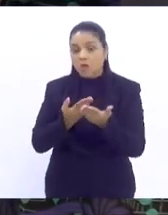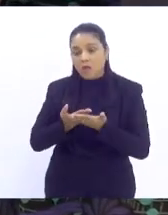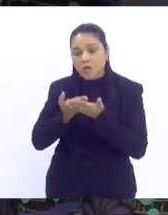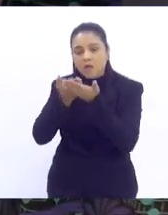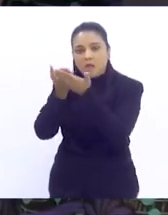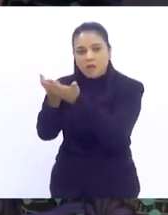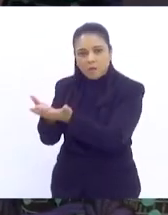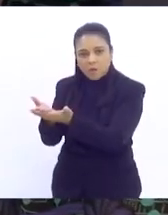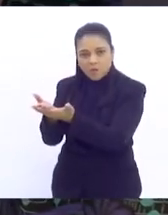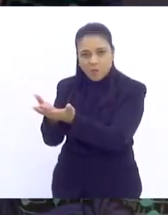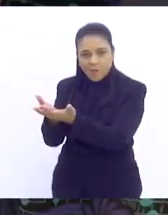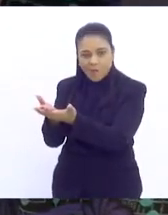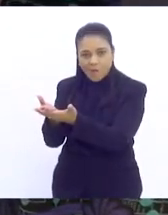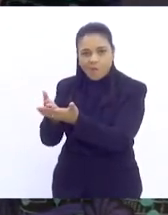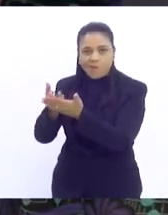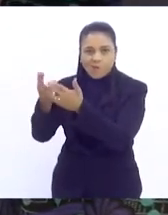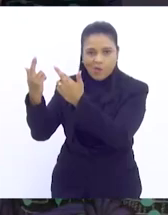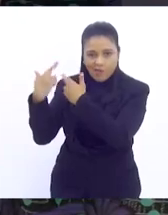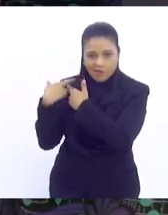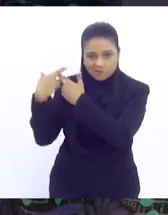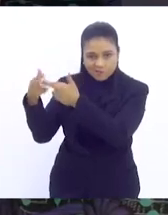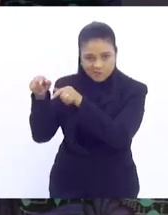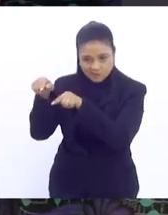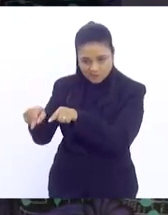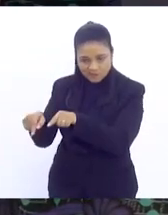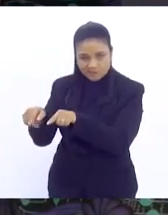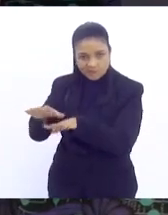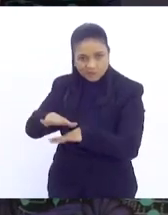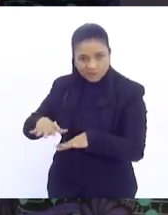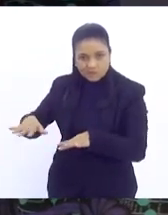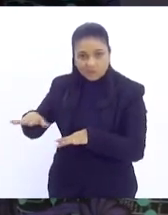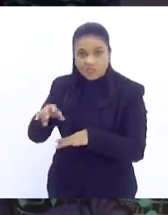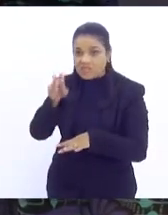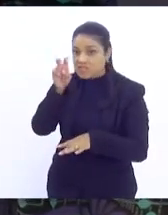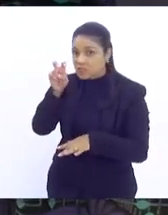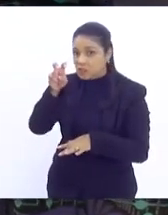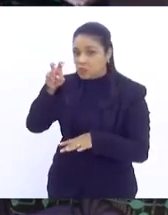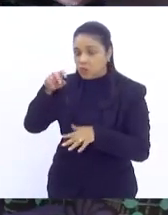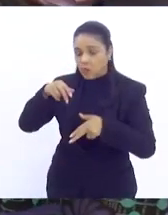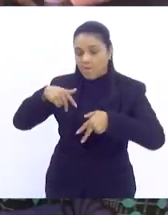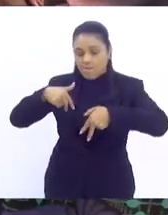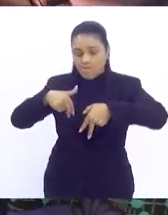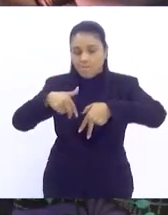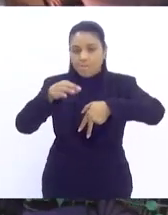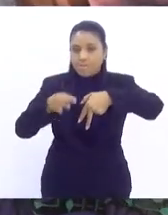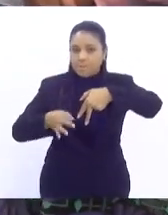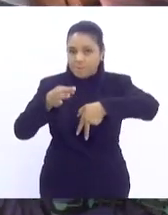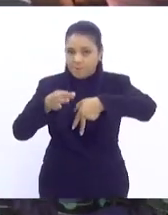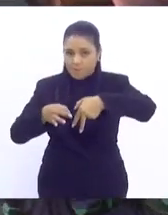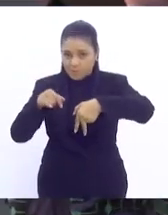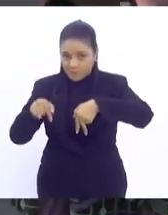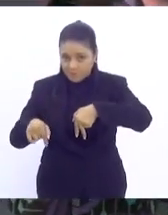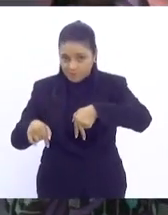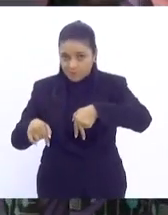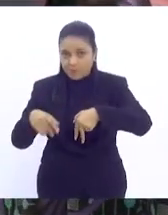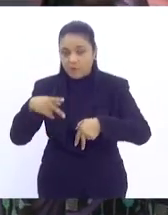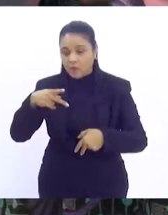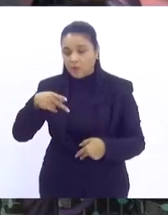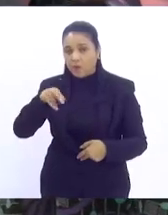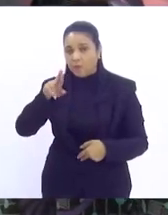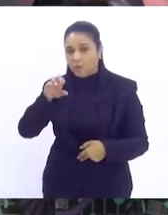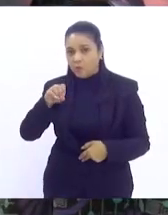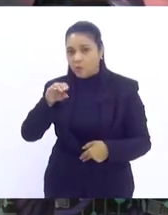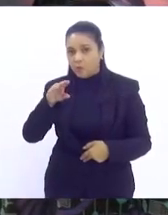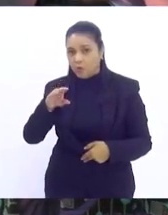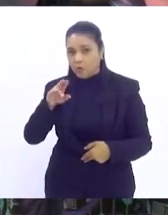para suas procuradoras para que elas vissemtaram cinco Procuradores na reunião aqui para se vão emitir um novo